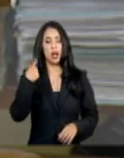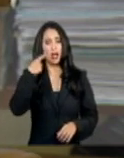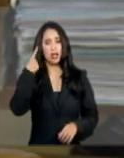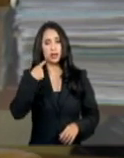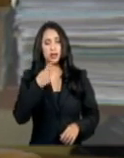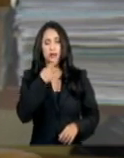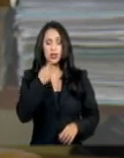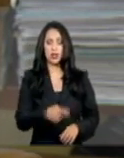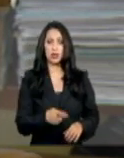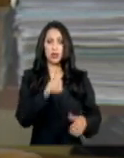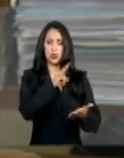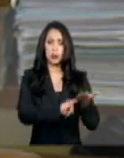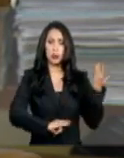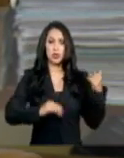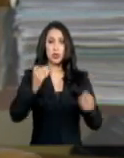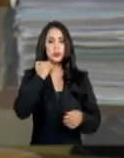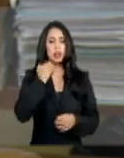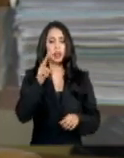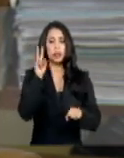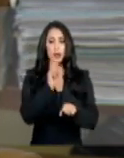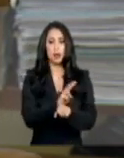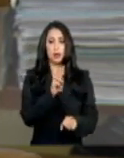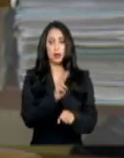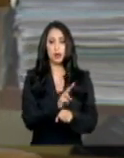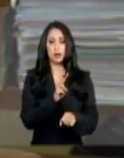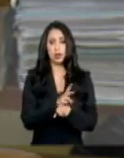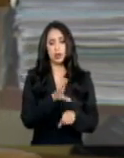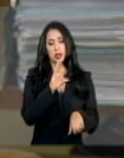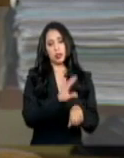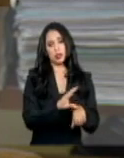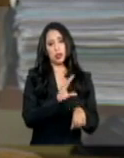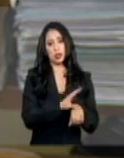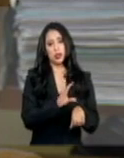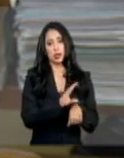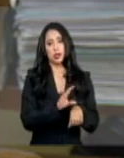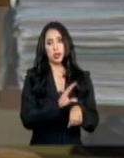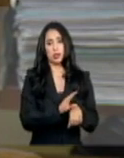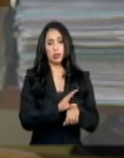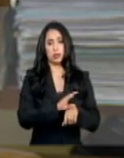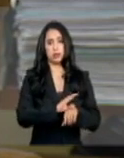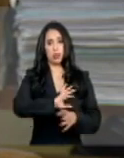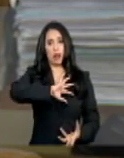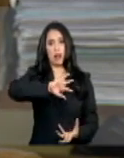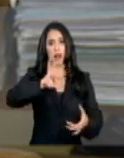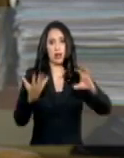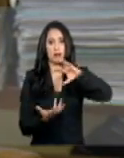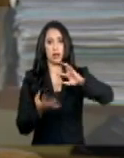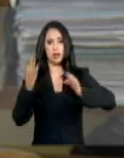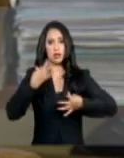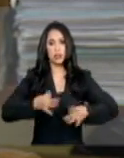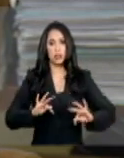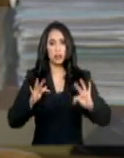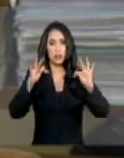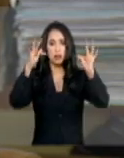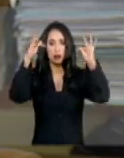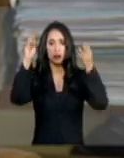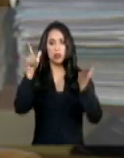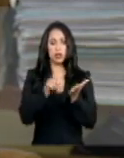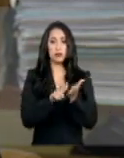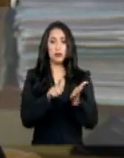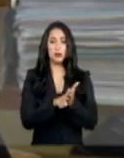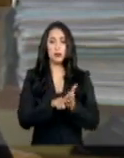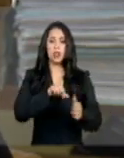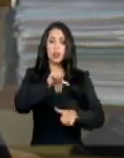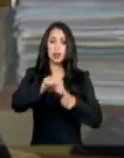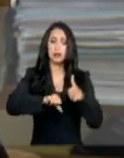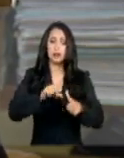bancários tinham proteção constitucional com a revolução tecnológica os papéis visual em dados